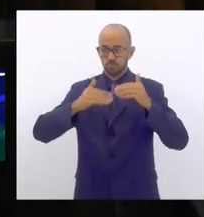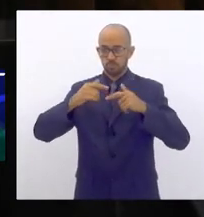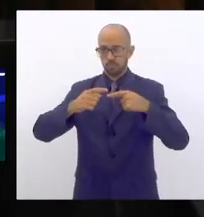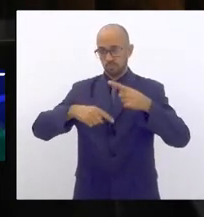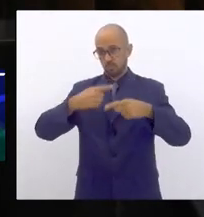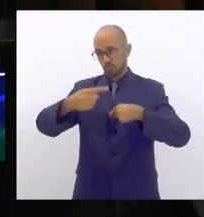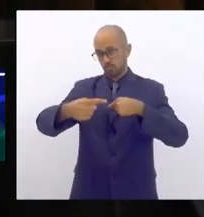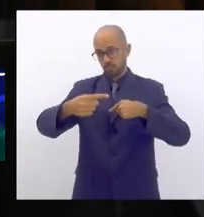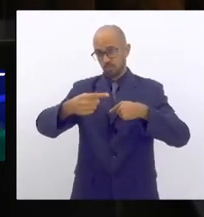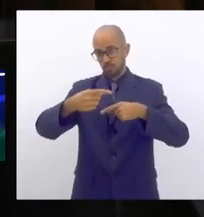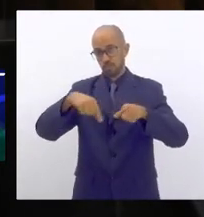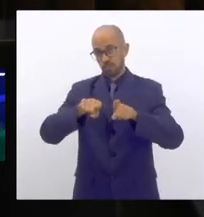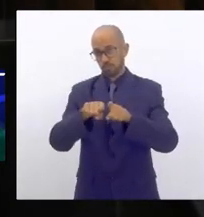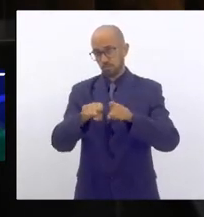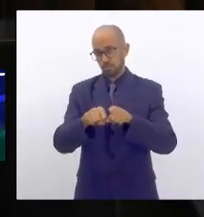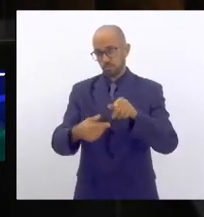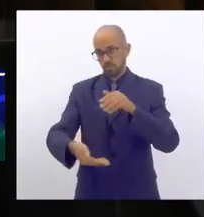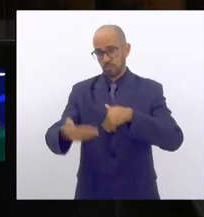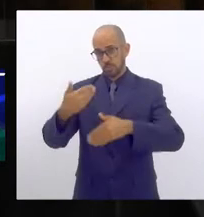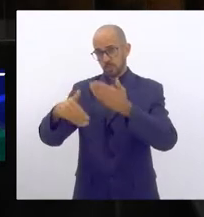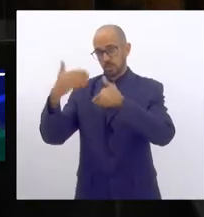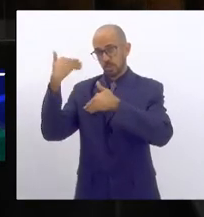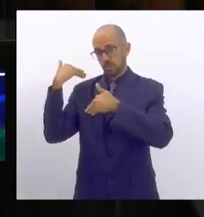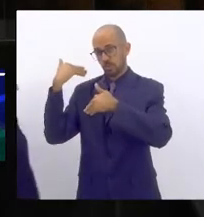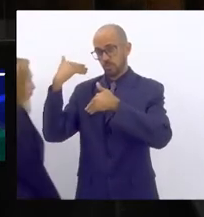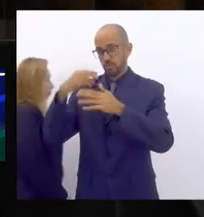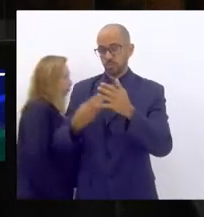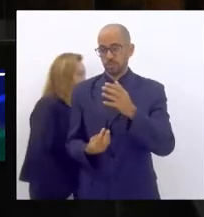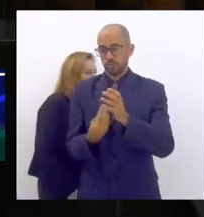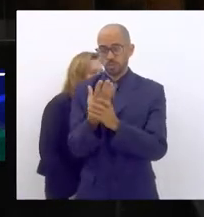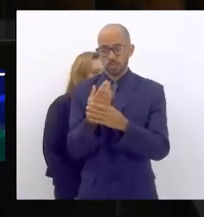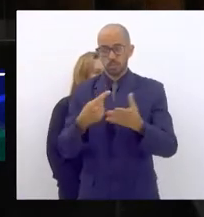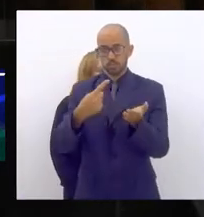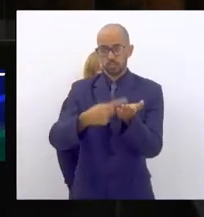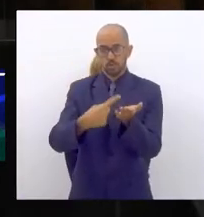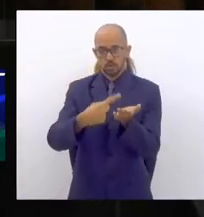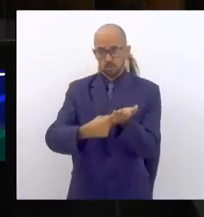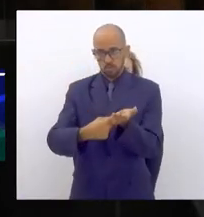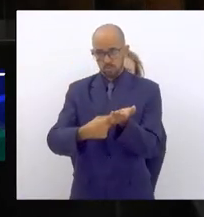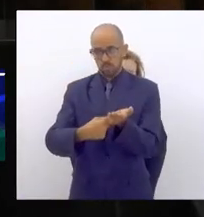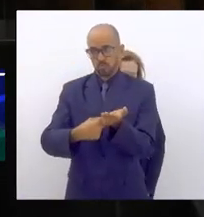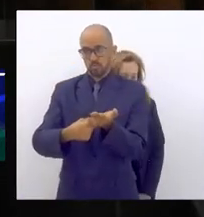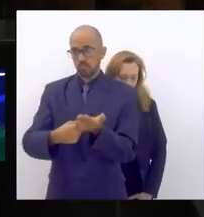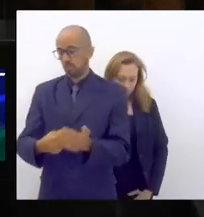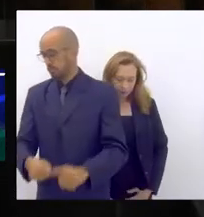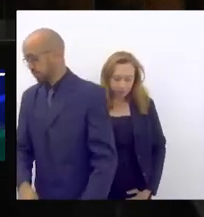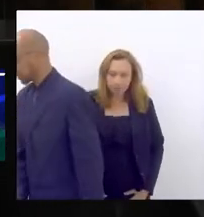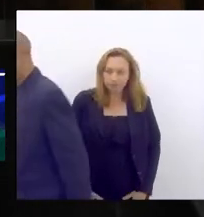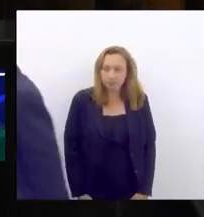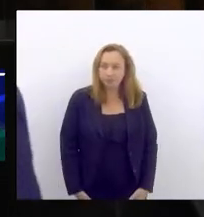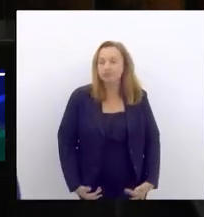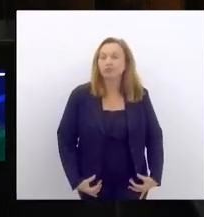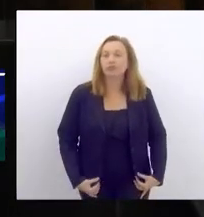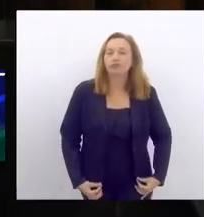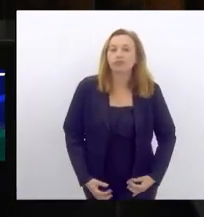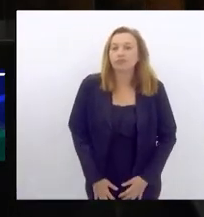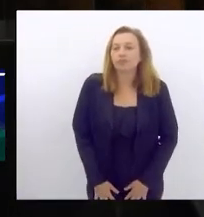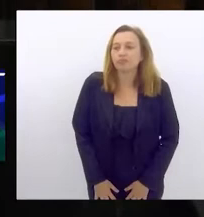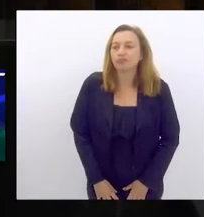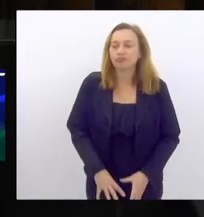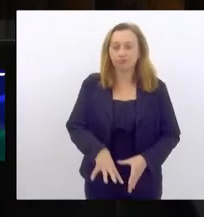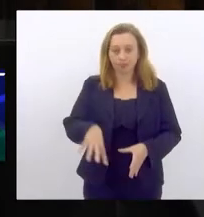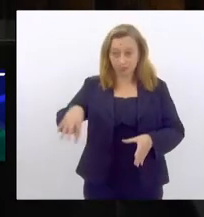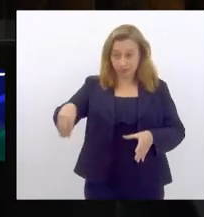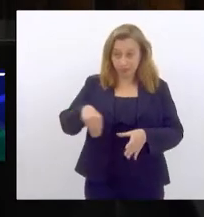prospectivos e retrospectivos emanados no acórdão da Suprema Corte,